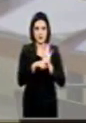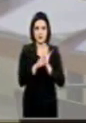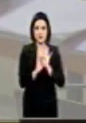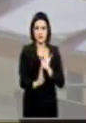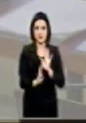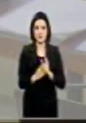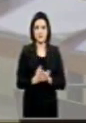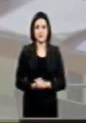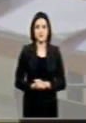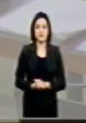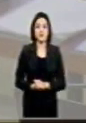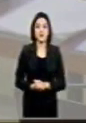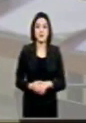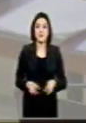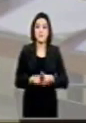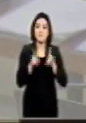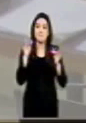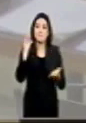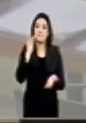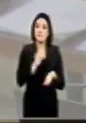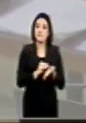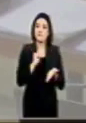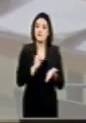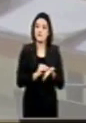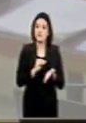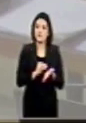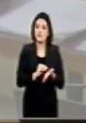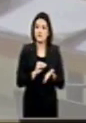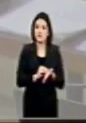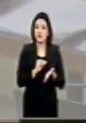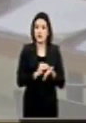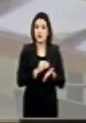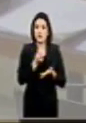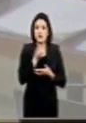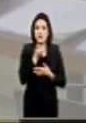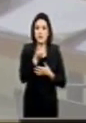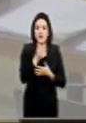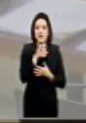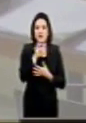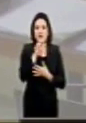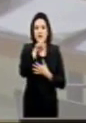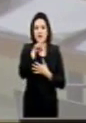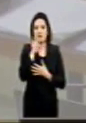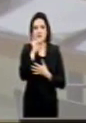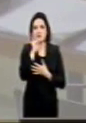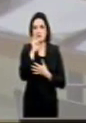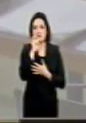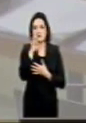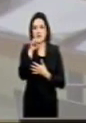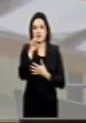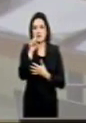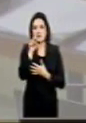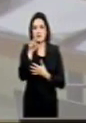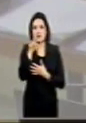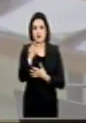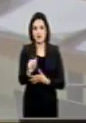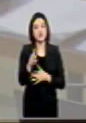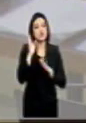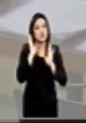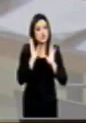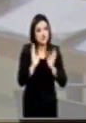Esta ausência de exegese extensiva já foi reconhecida